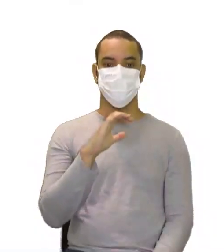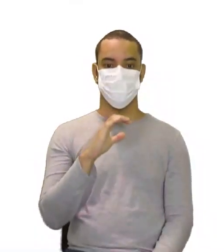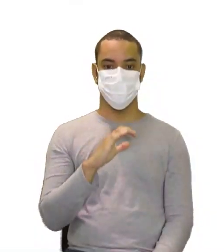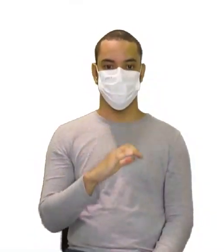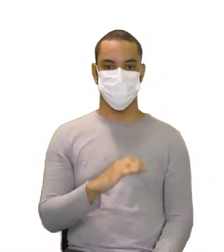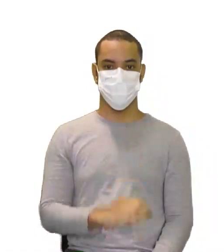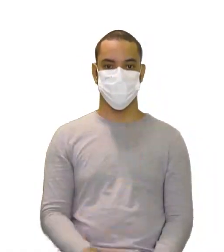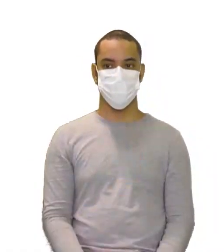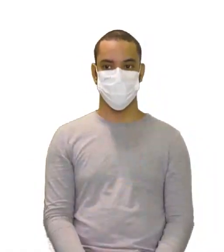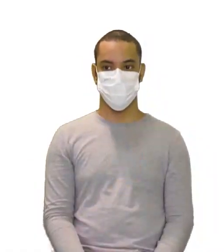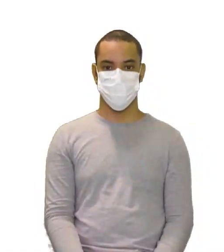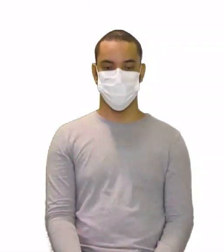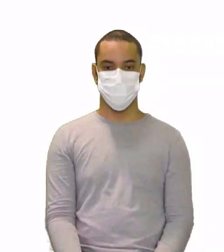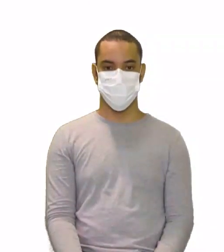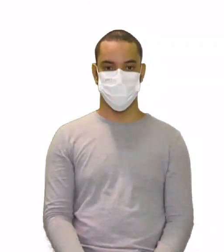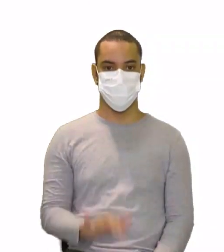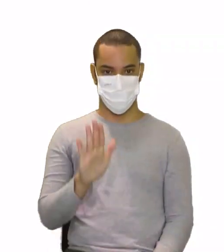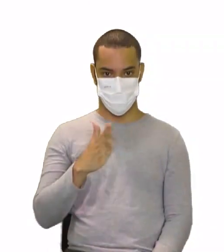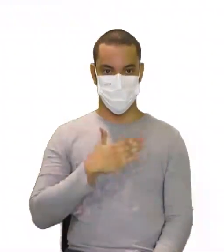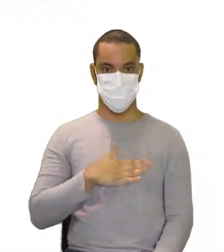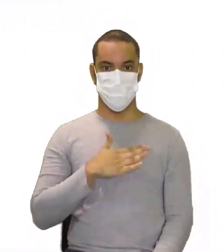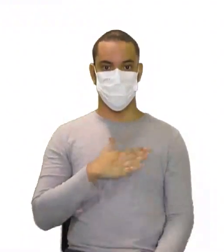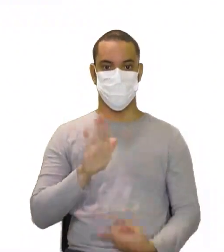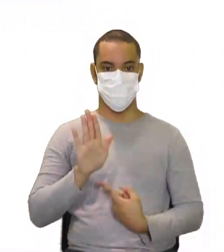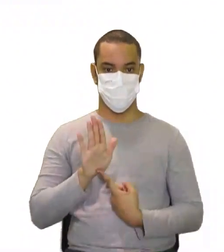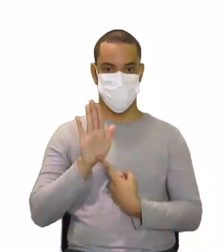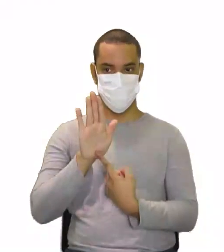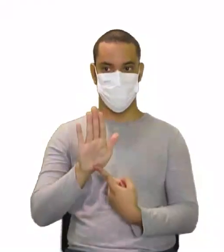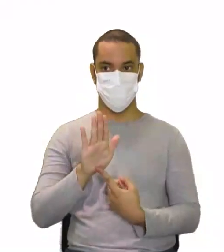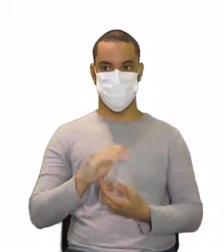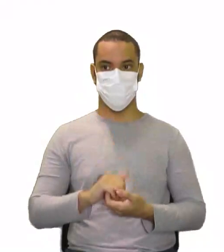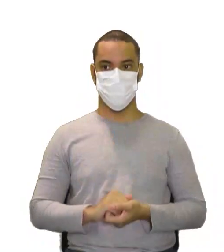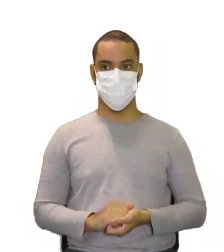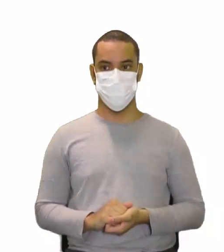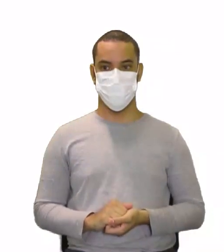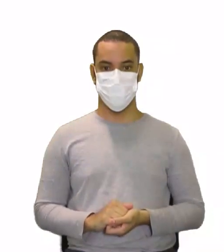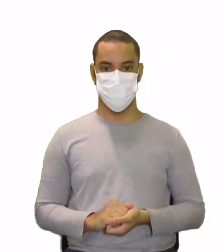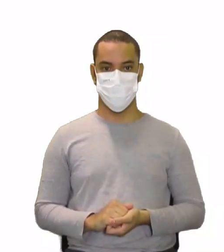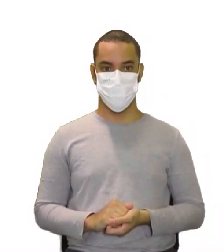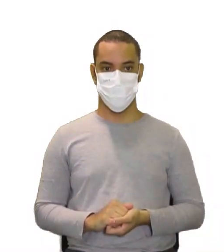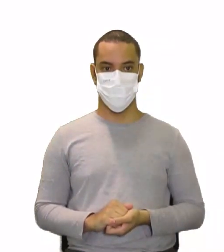35. Opa! Vou ter que colocar 34 aqui.